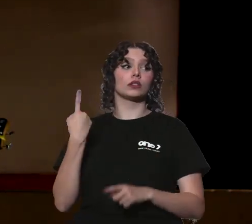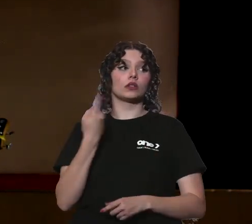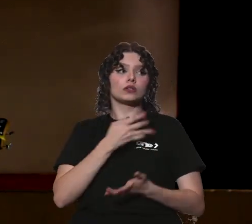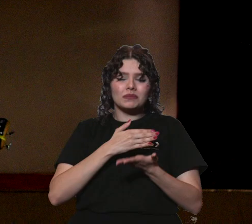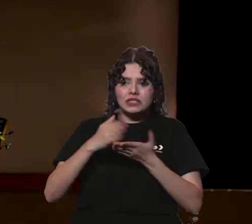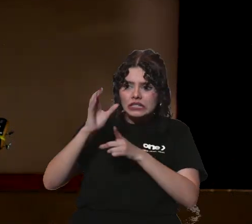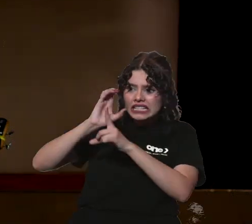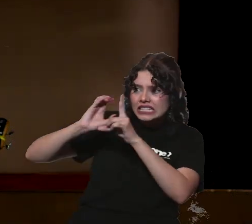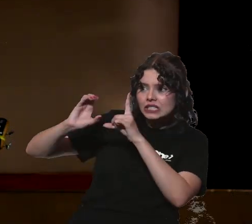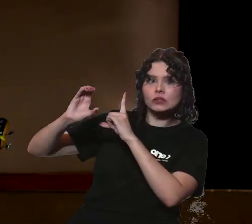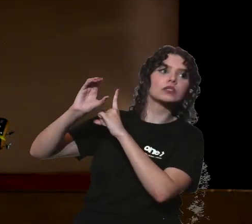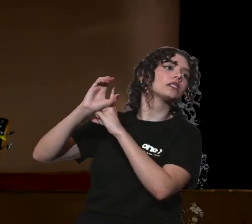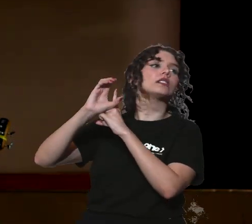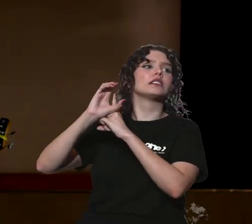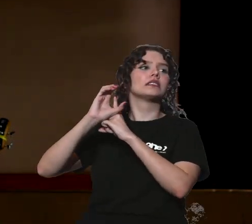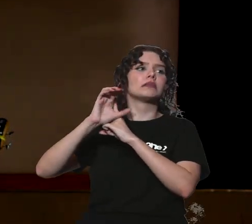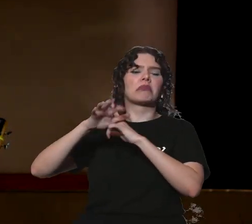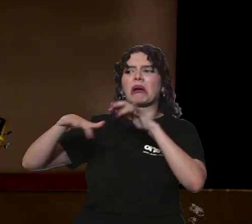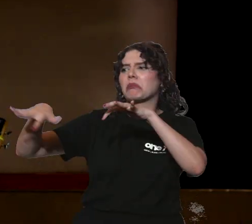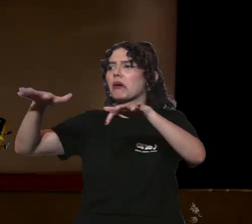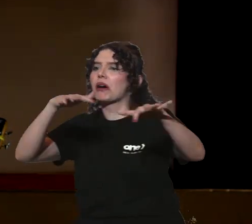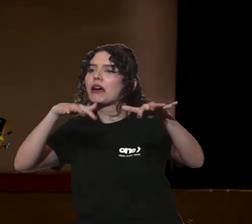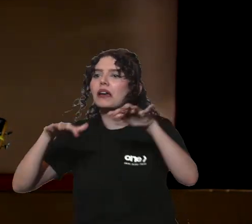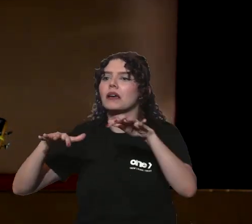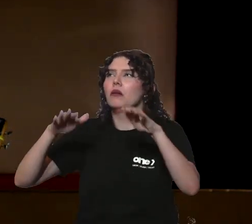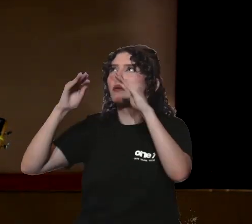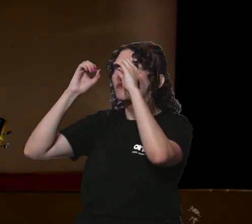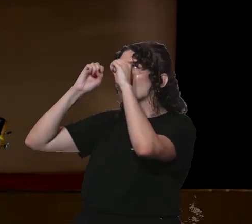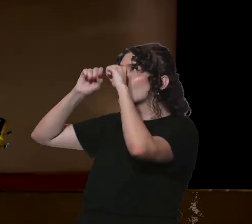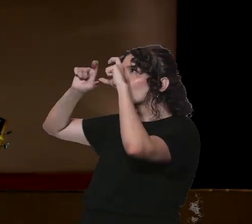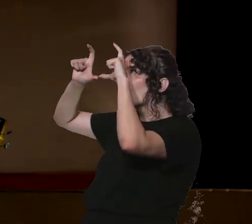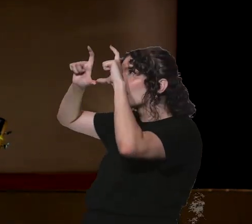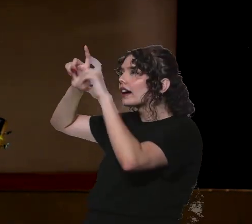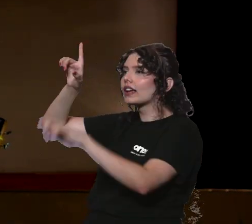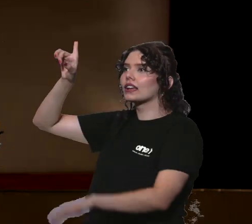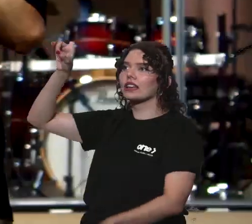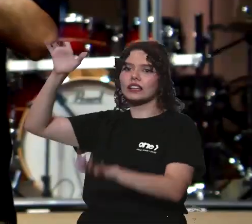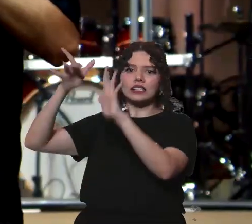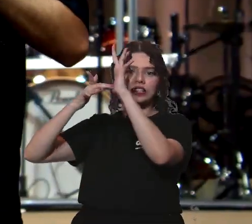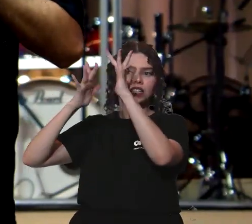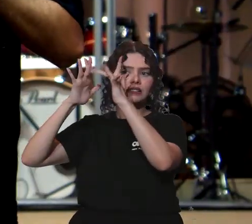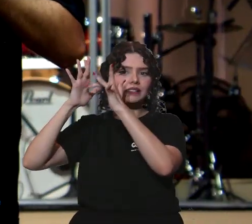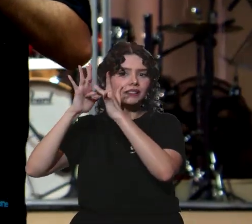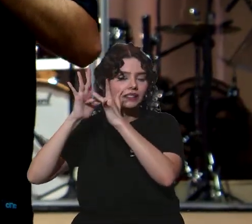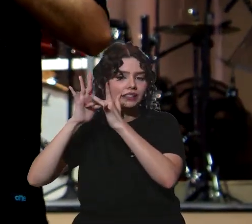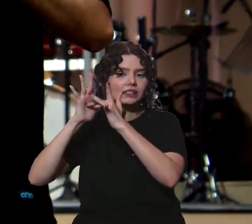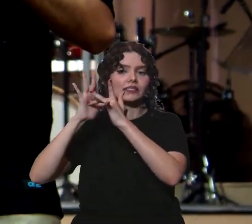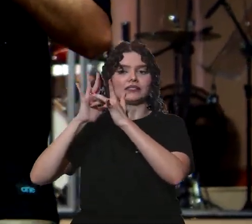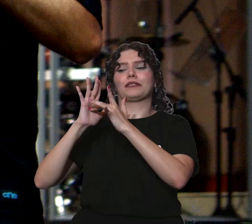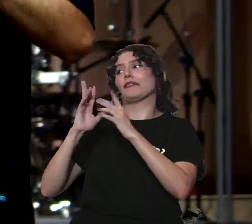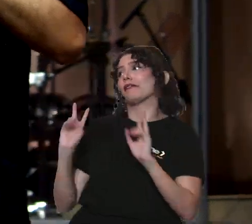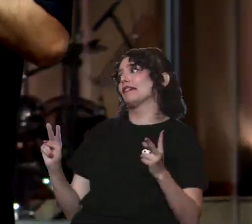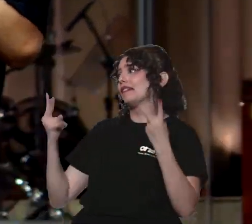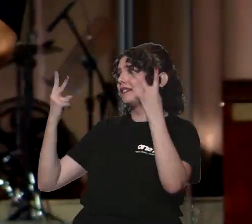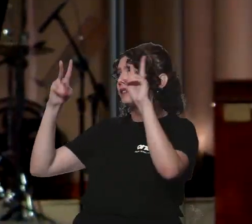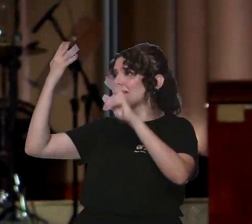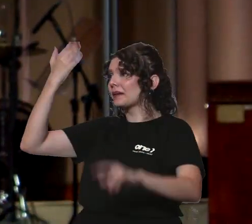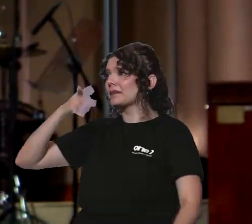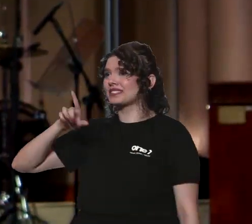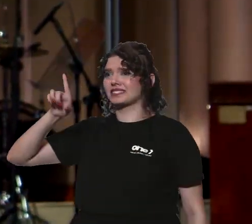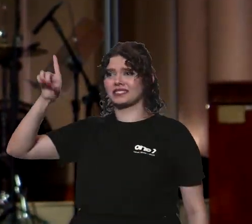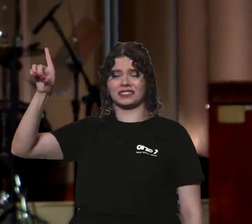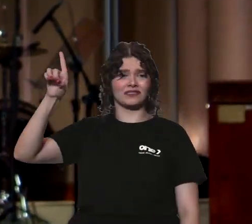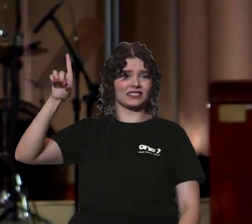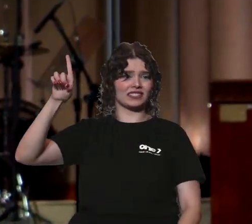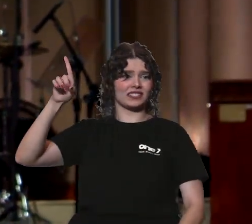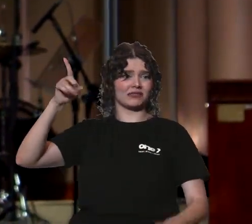fala para não movimentar, para se focar em Jesus, porque não adianta valorizar a presença de Deus se você não tem